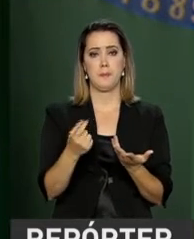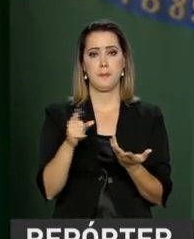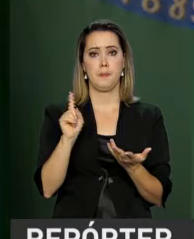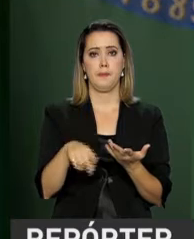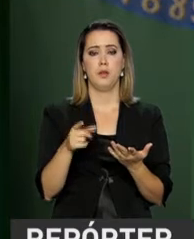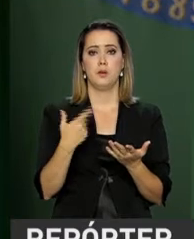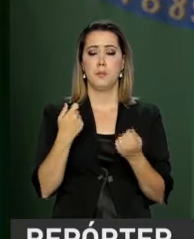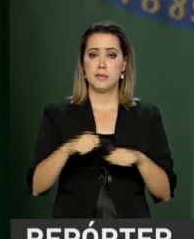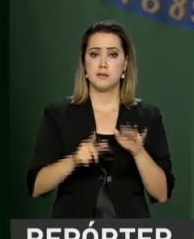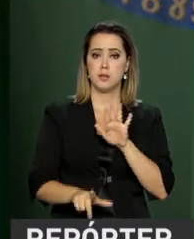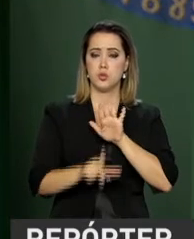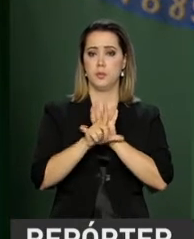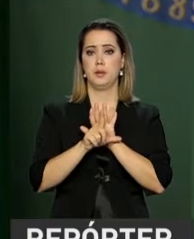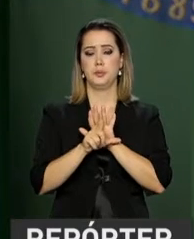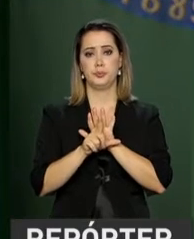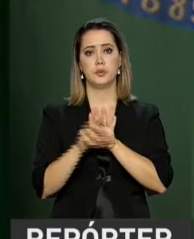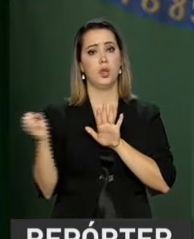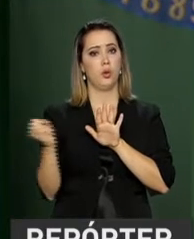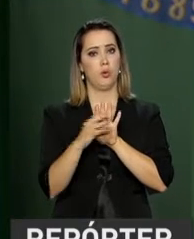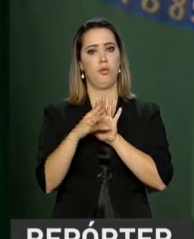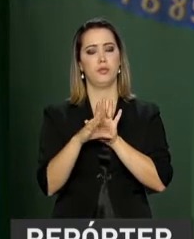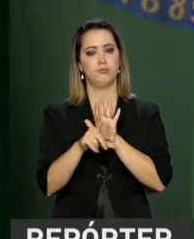arco regulatório atualizado